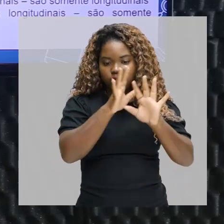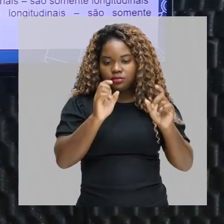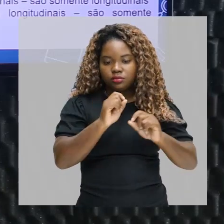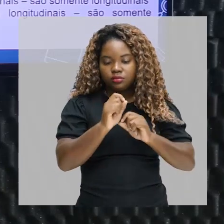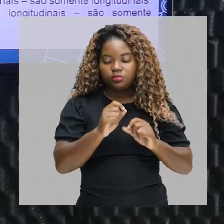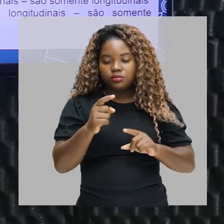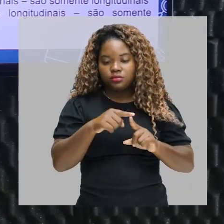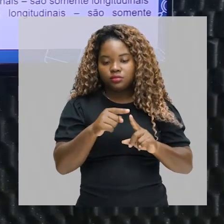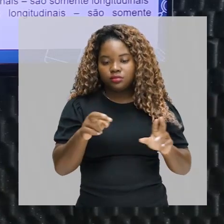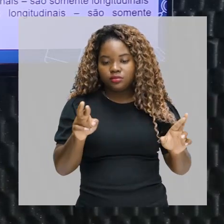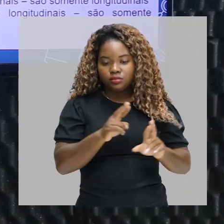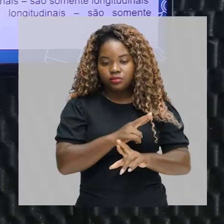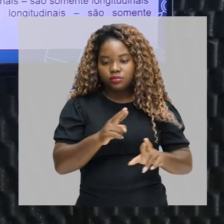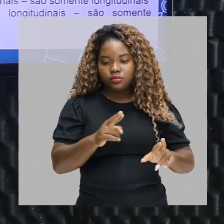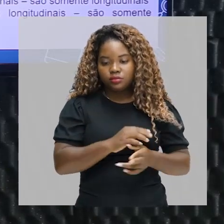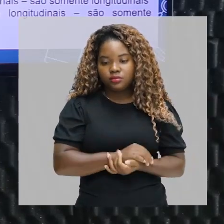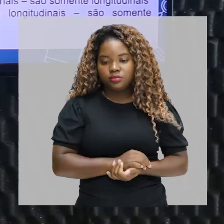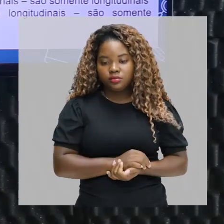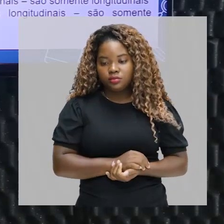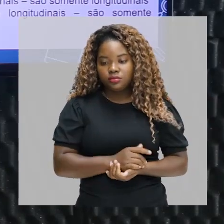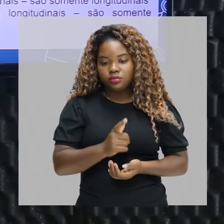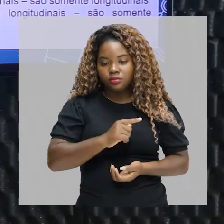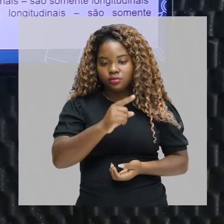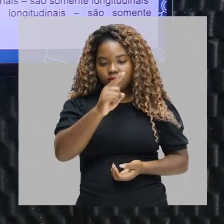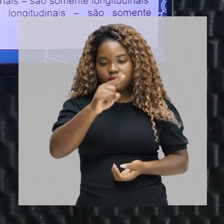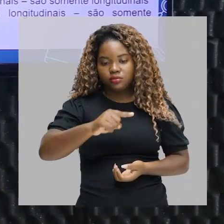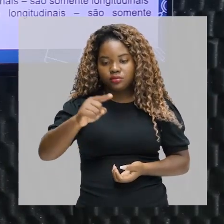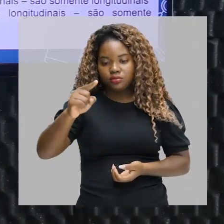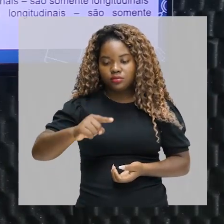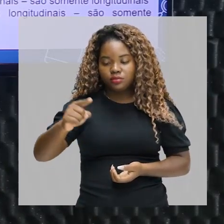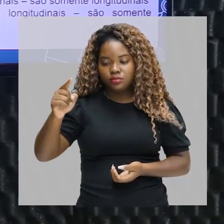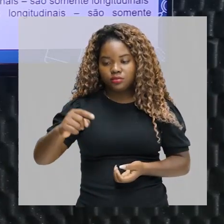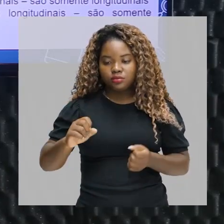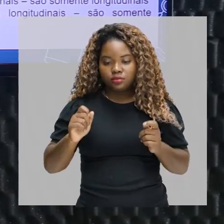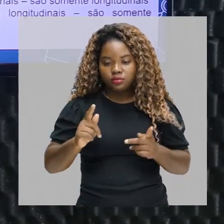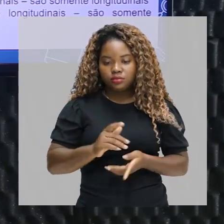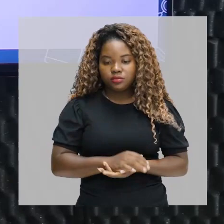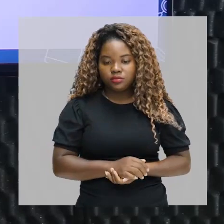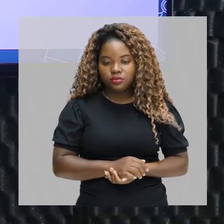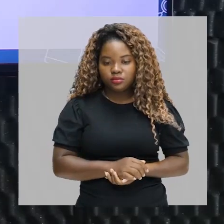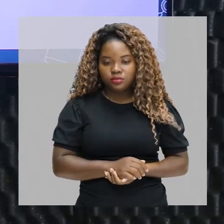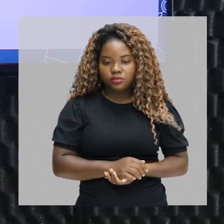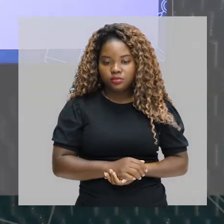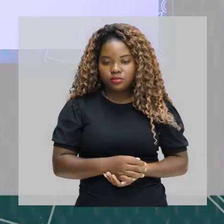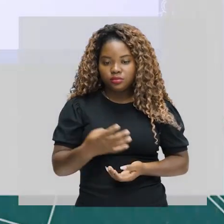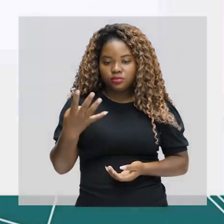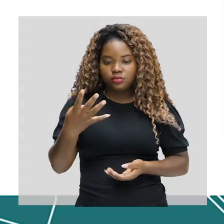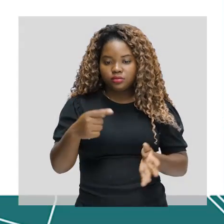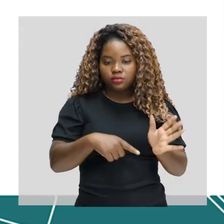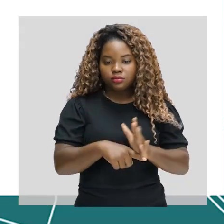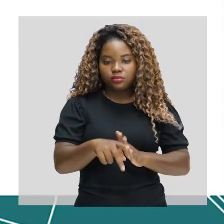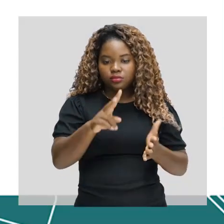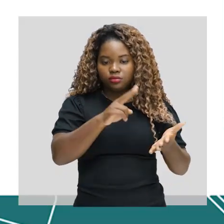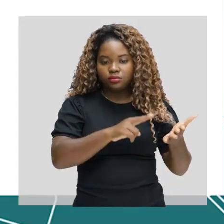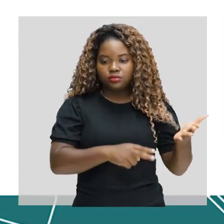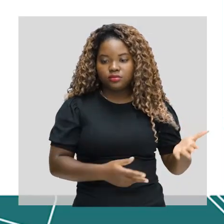tipo de relação em que ele está te falando das ondas, para você conseguir encaixar certinho no texto. Questão 4.